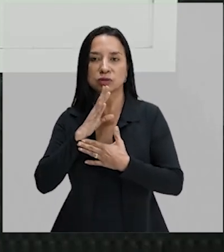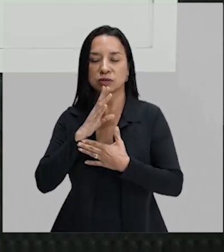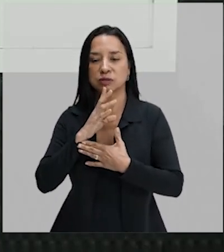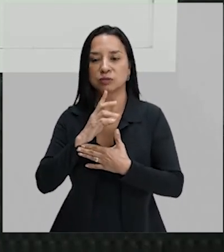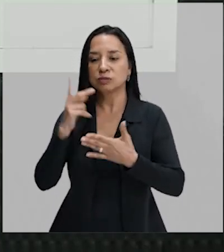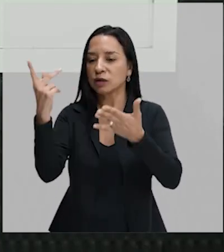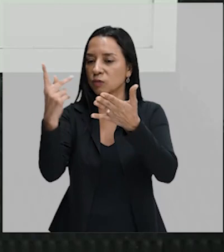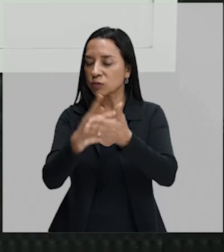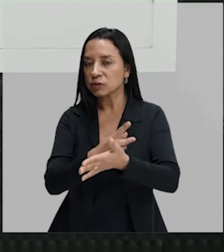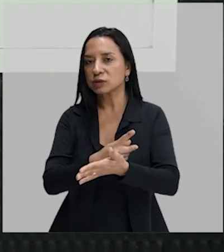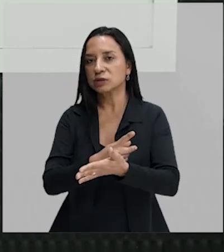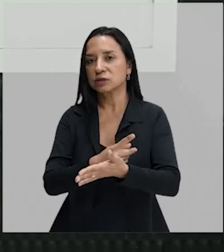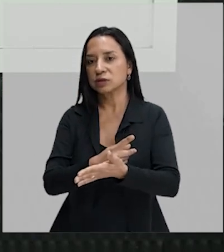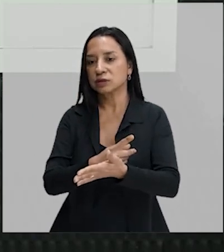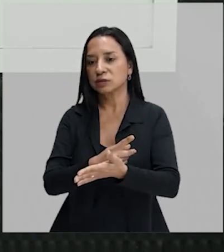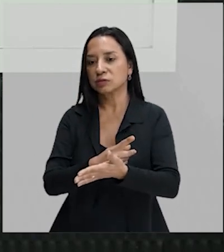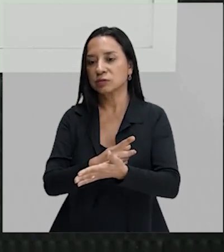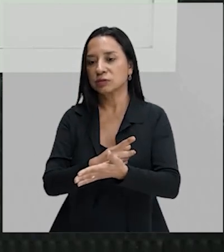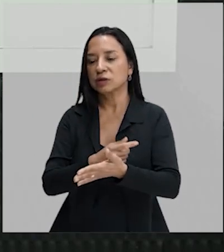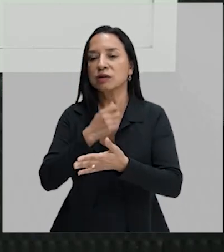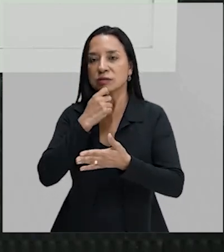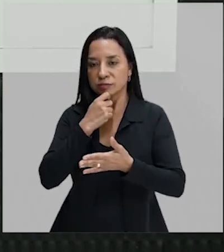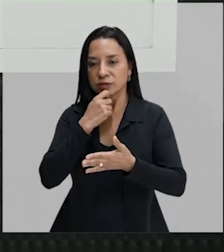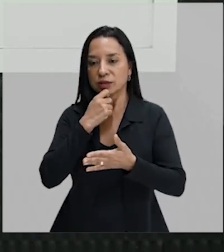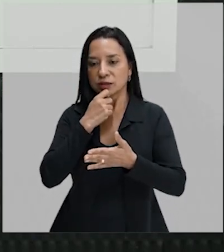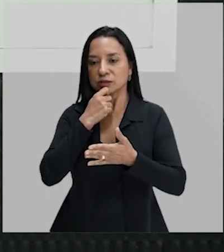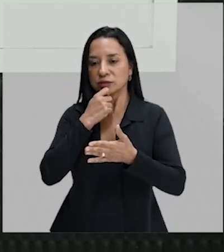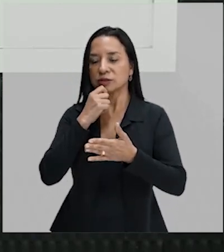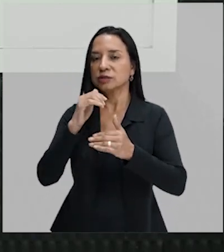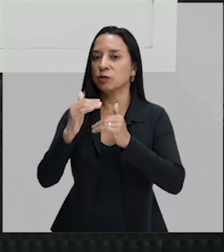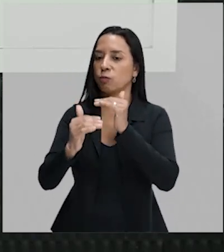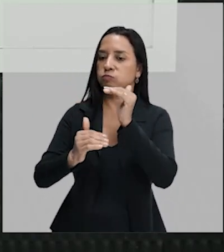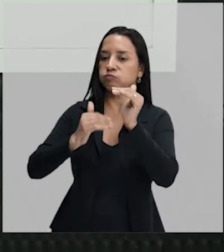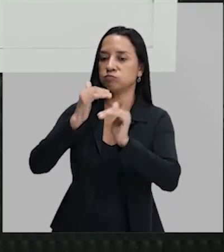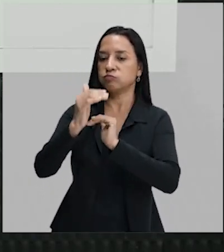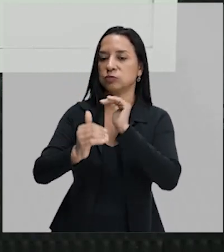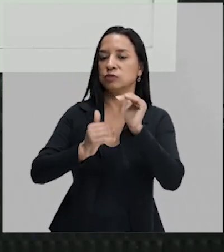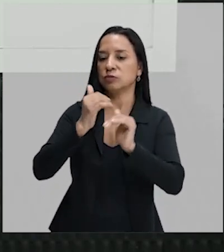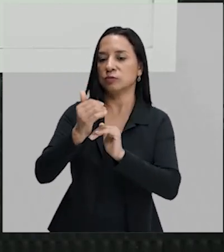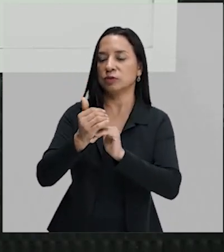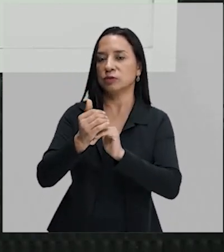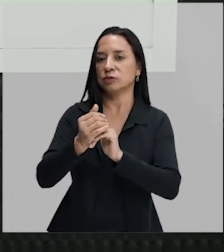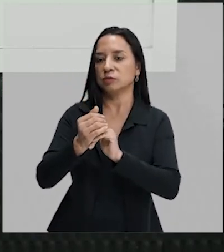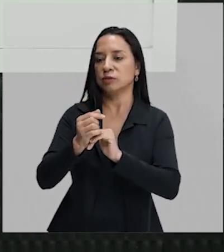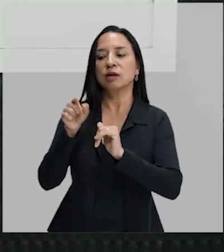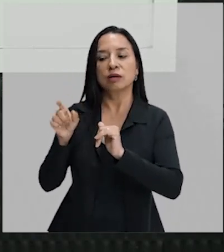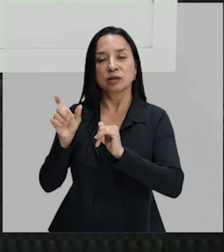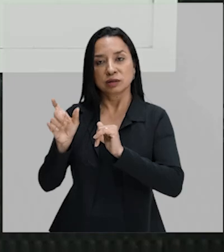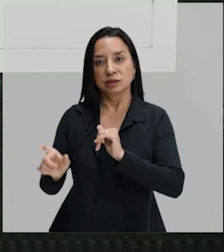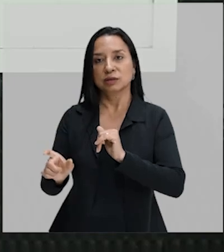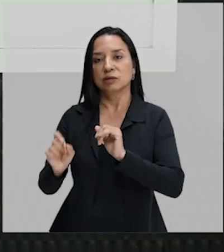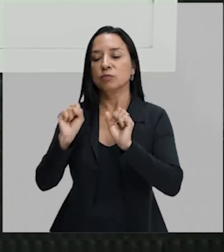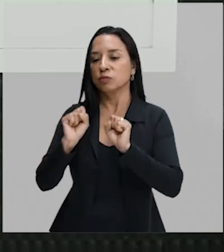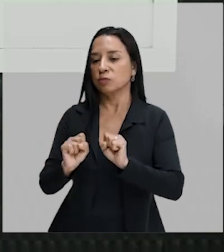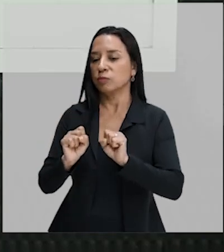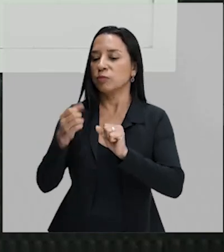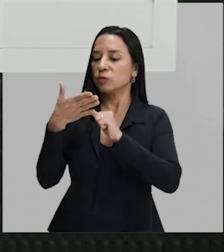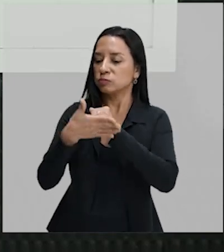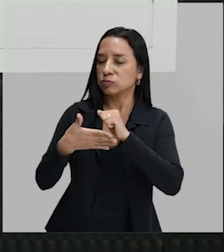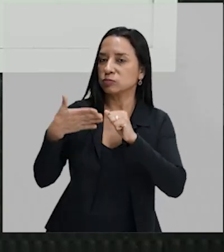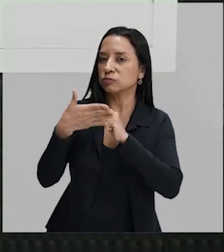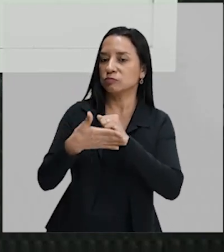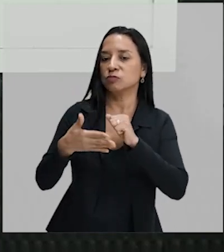estão ainda em funcionamento, para que estes exemplos possam servir de base para dar confiabilidade àquilo que você está